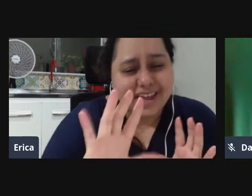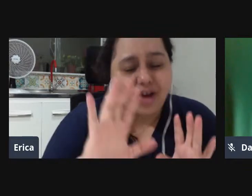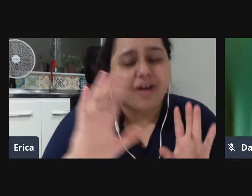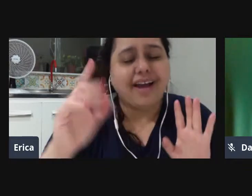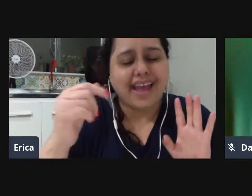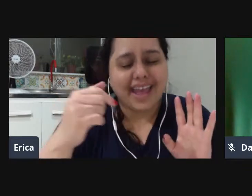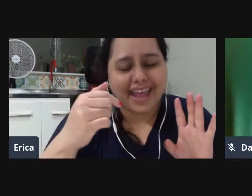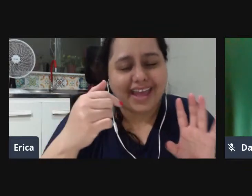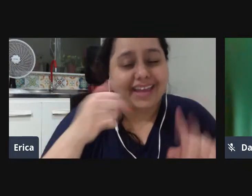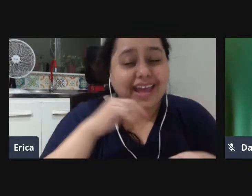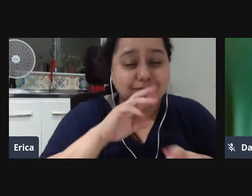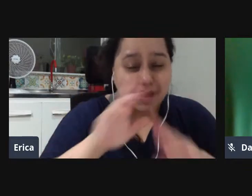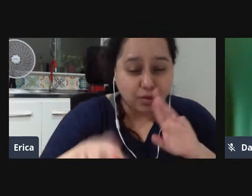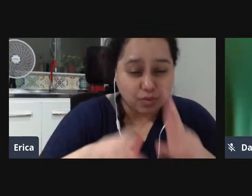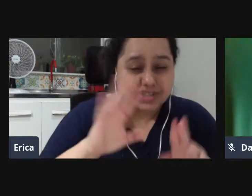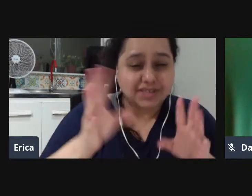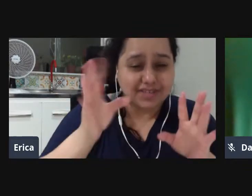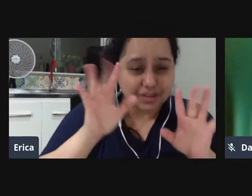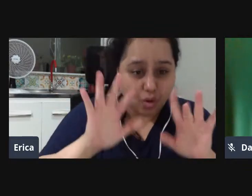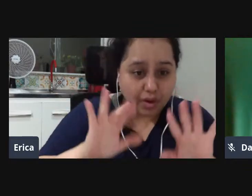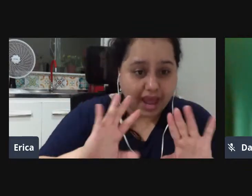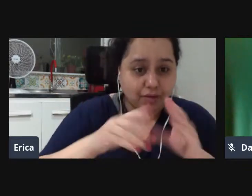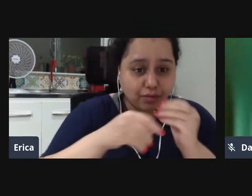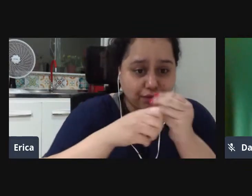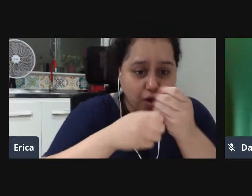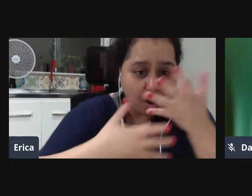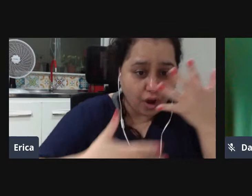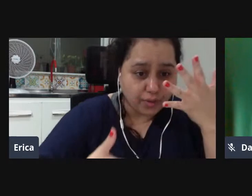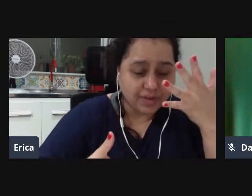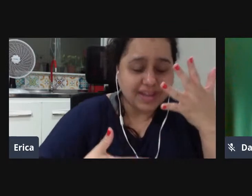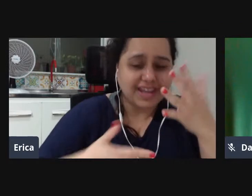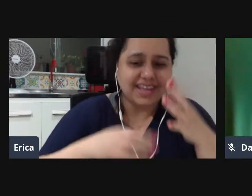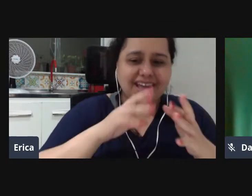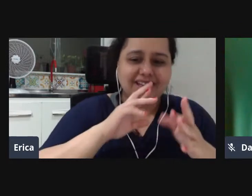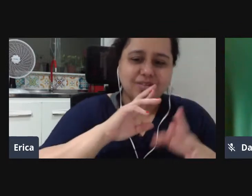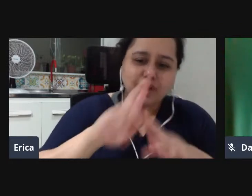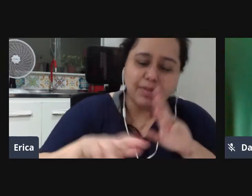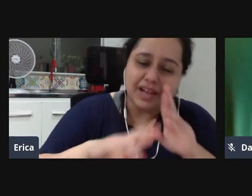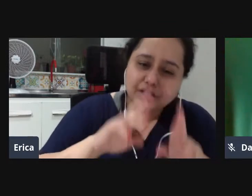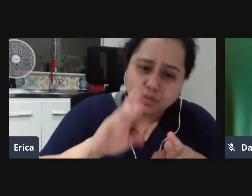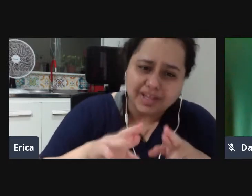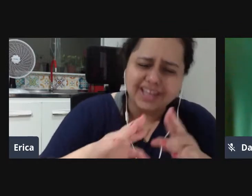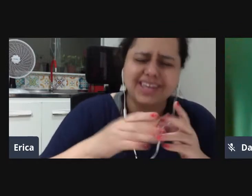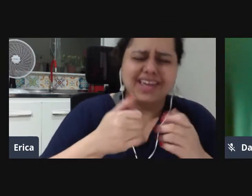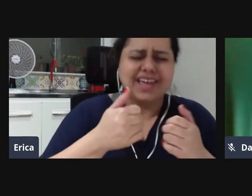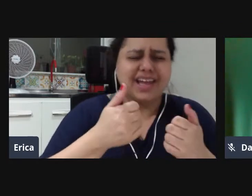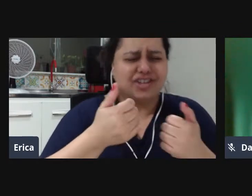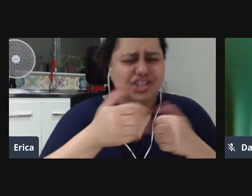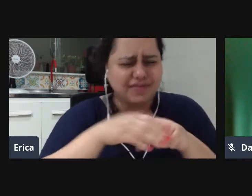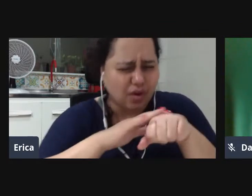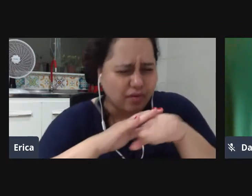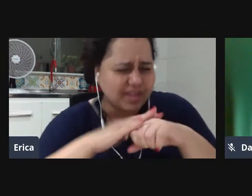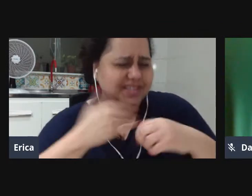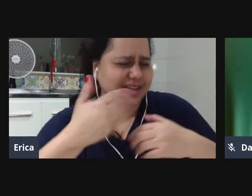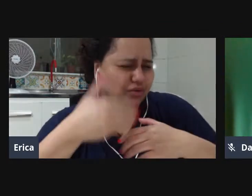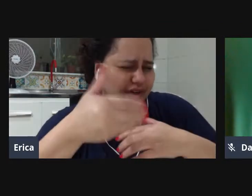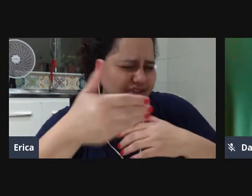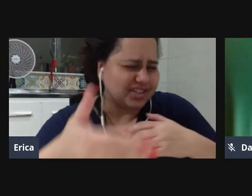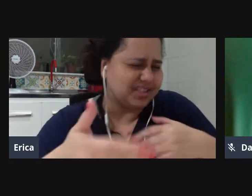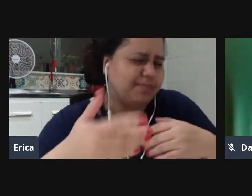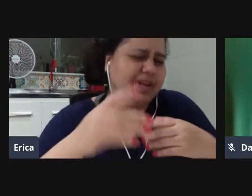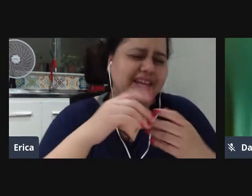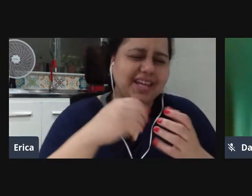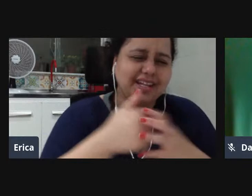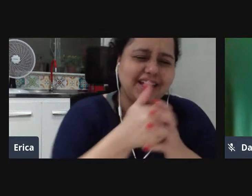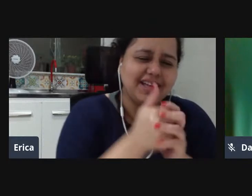E aí, ó, as perguntas que vocês colocaram no fórum e não deu para responder aqui, a gente vai conversando